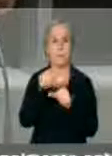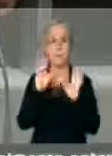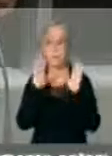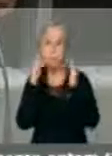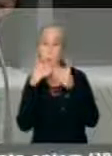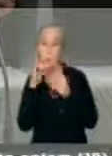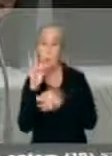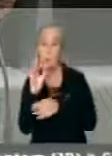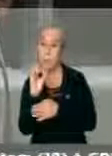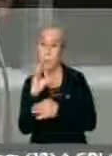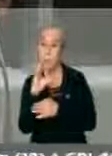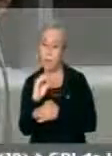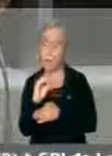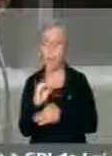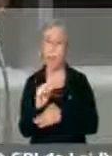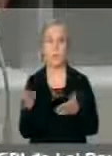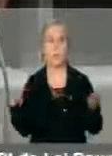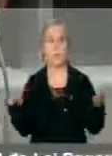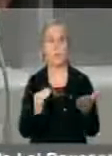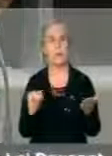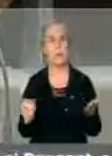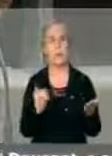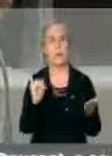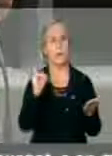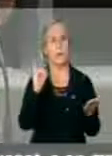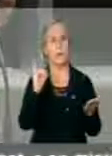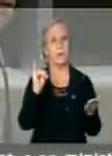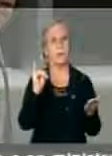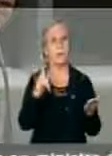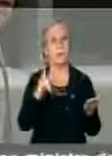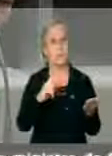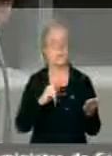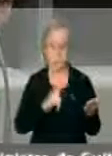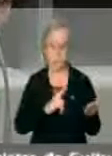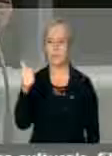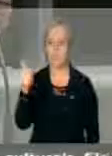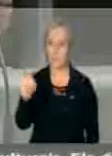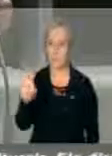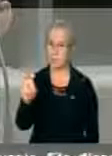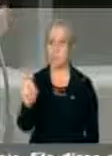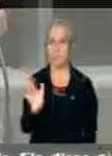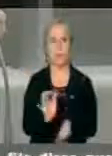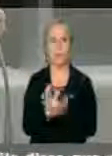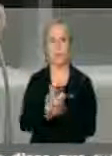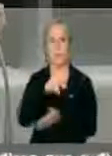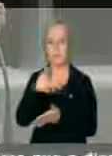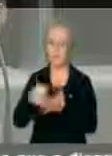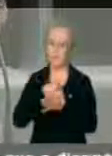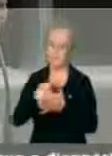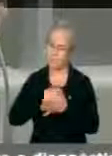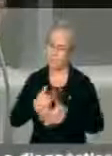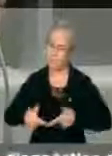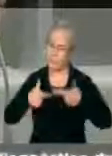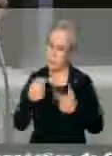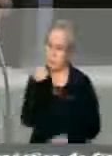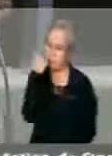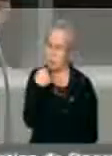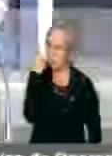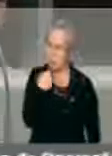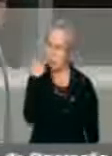Porque eu acho importante, apesar de ter passado, eu não poderia aqui deixar de expressar o